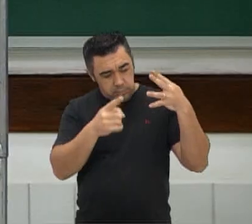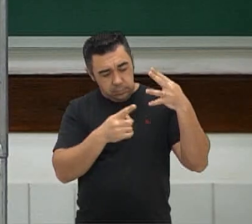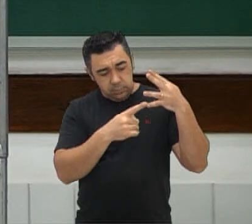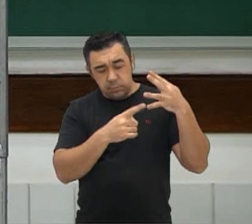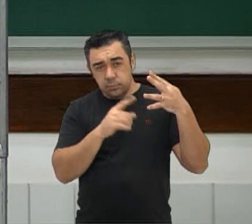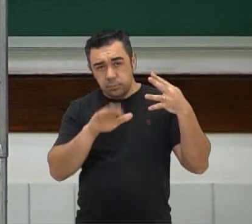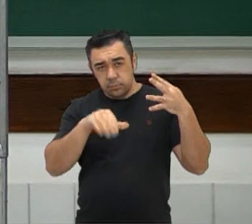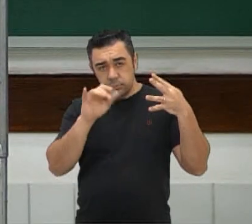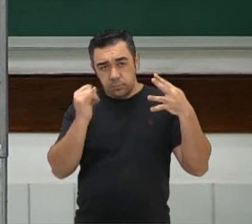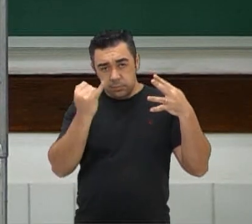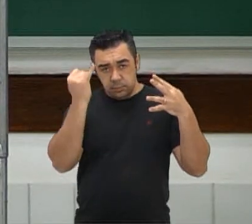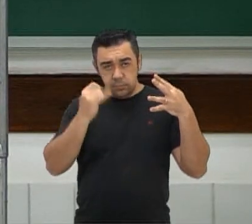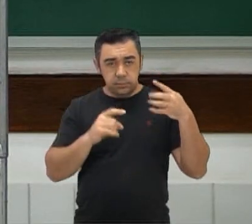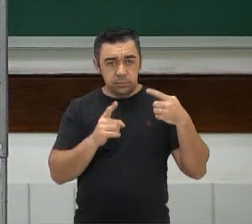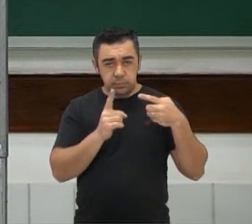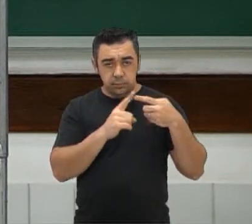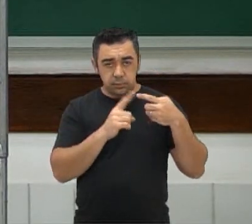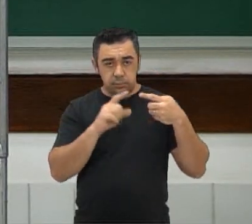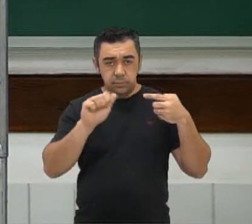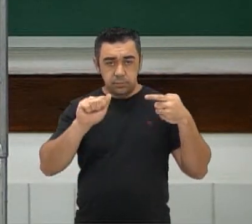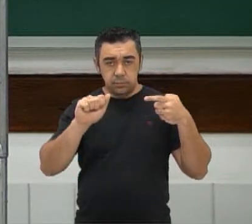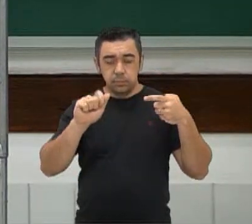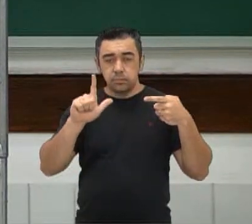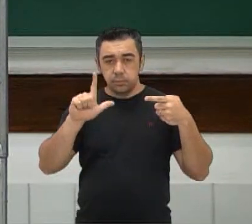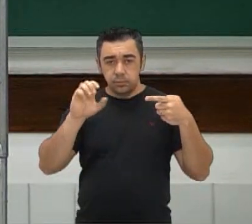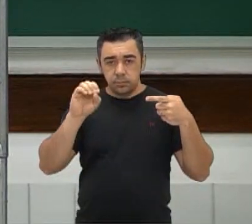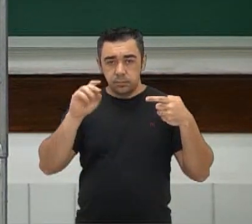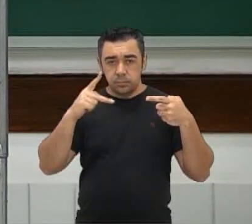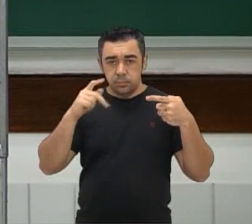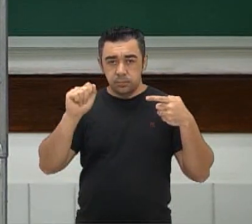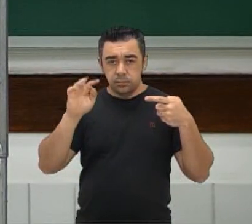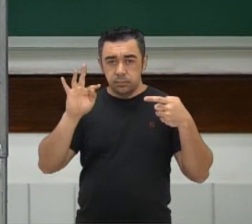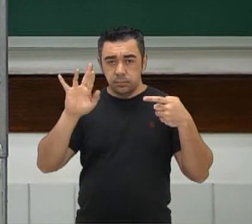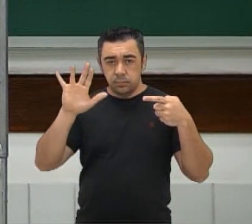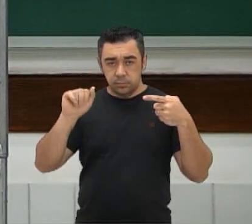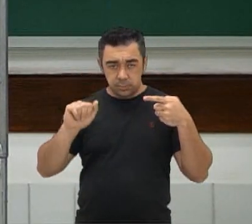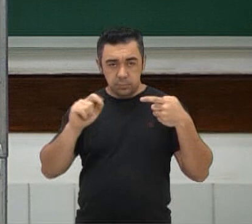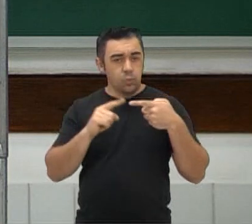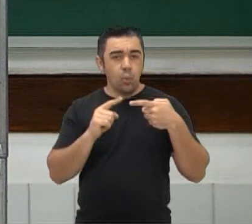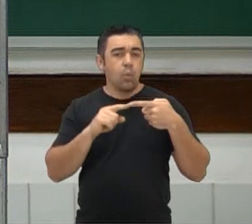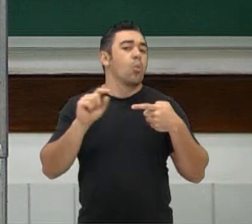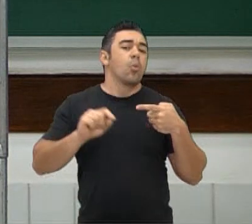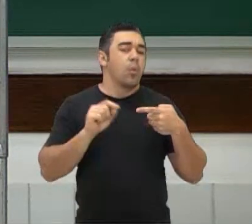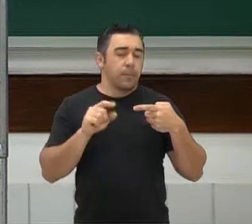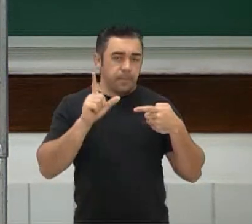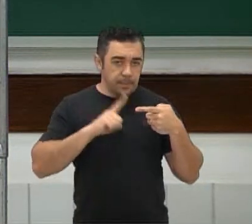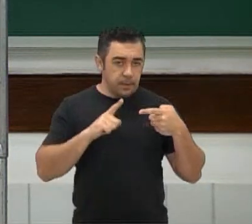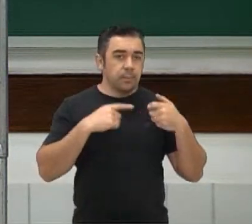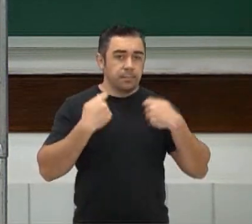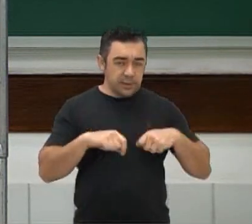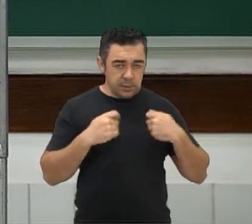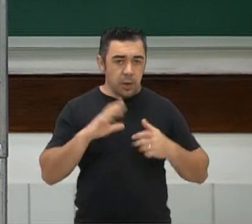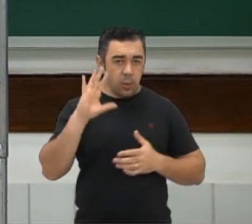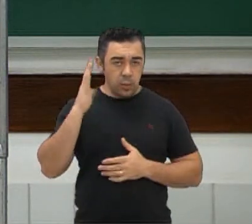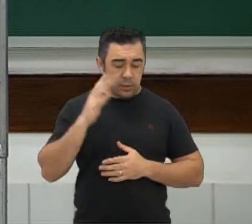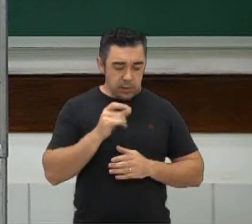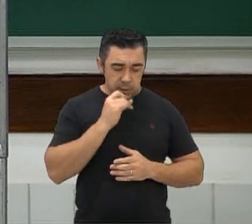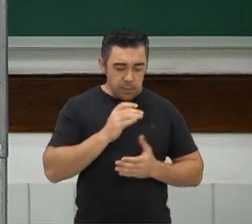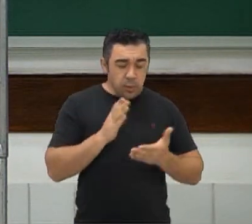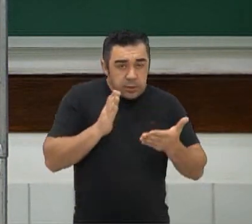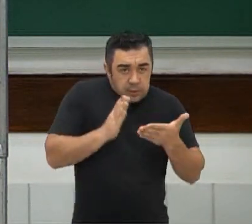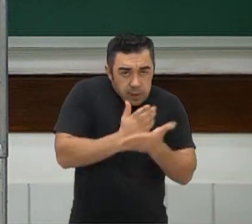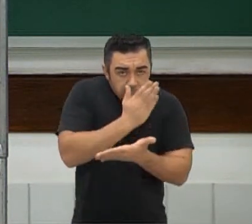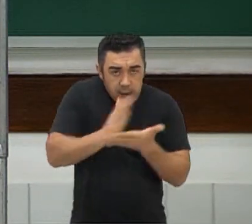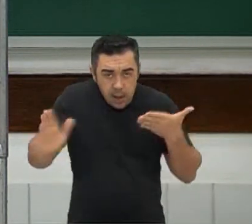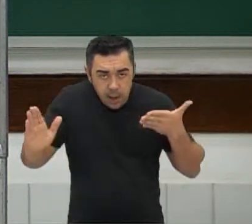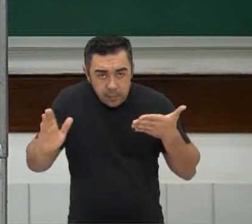quê? Porque são as mais cobradas. A alopátrica é a que mais cai. A alopátrica está dizendo o quê? Ó, que tem que haver uma barreira geográfica,